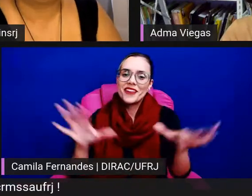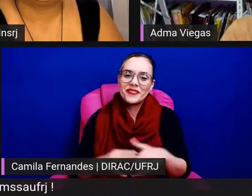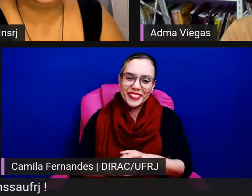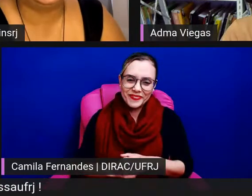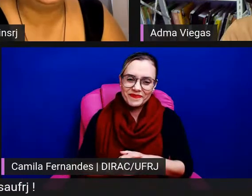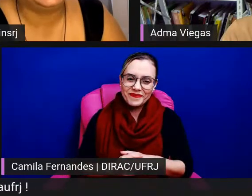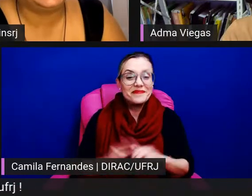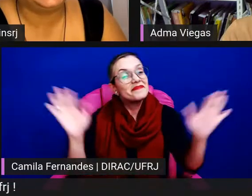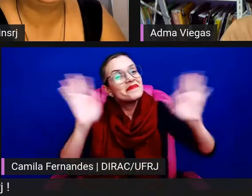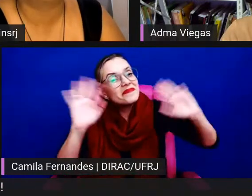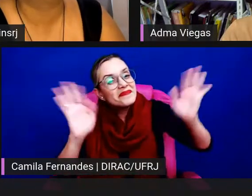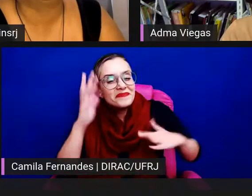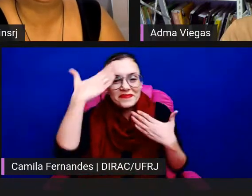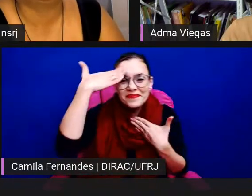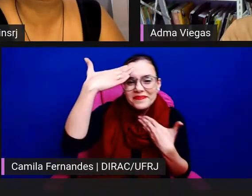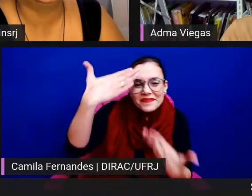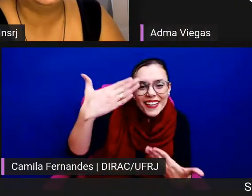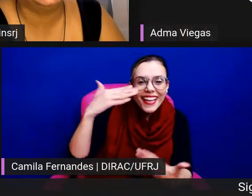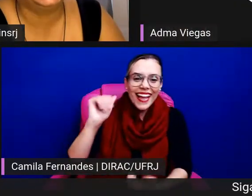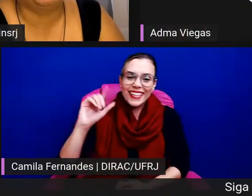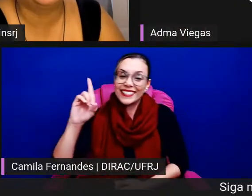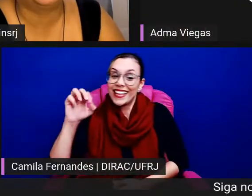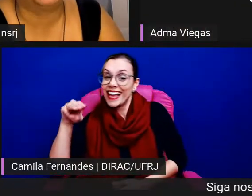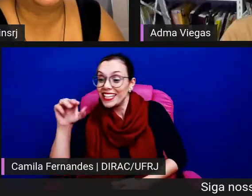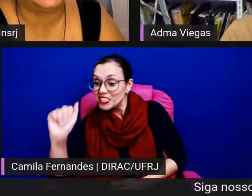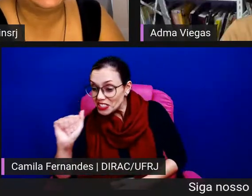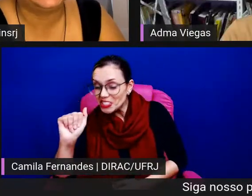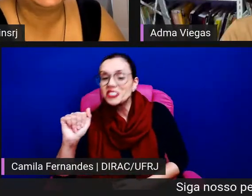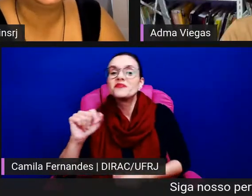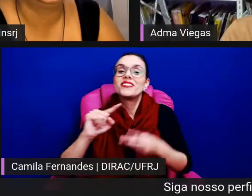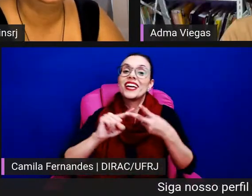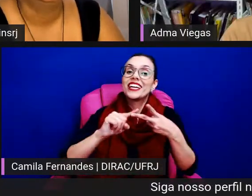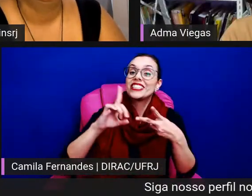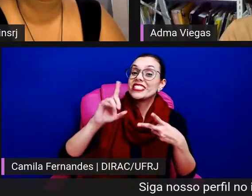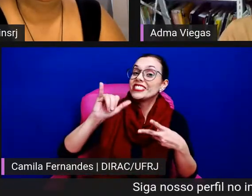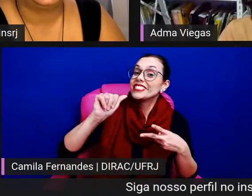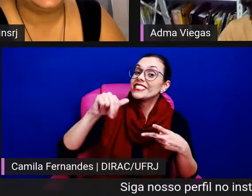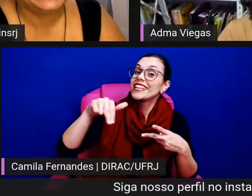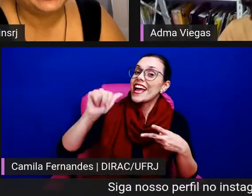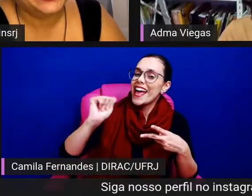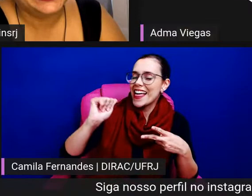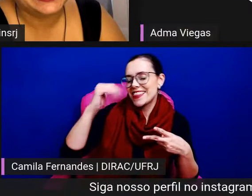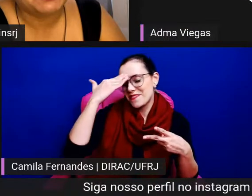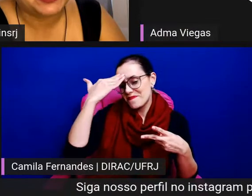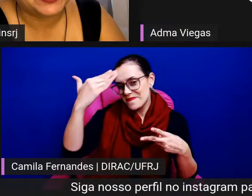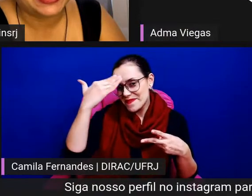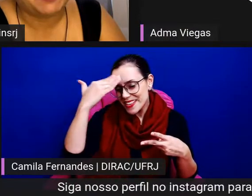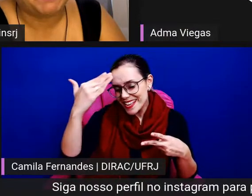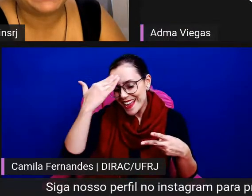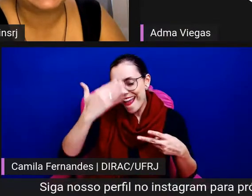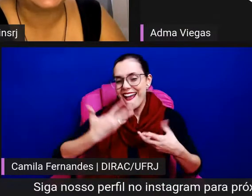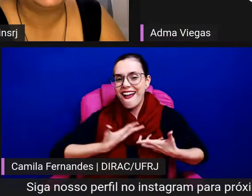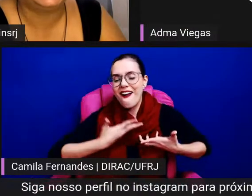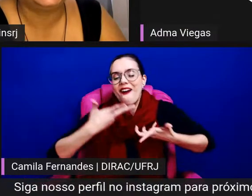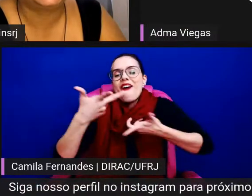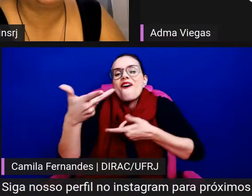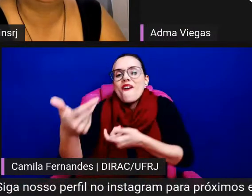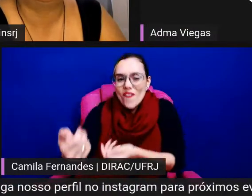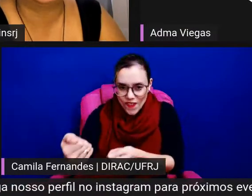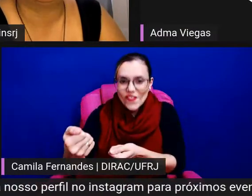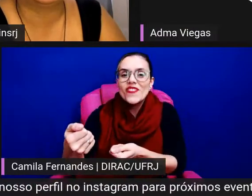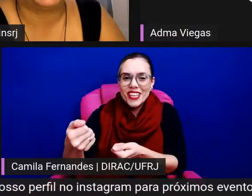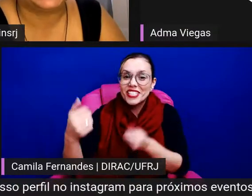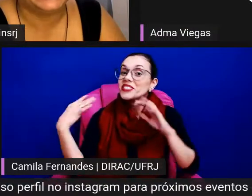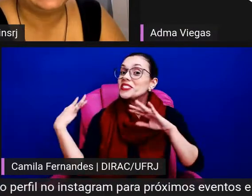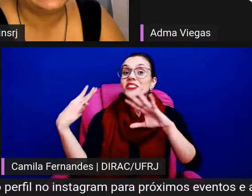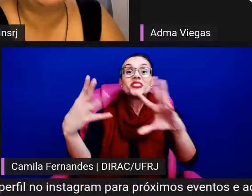Muito obrigada, Adma. Muito obrigada, Diana, pelo convite. Olá a todas as pessoas aqui presentes. Meu